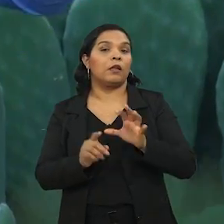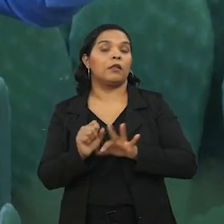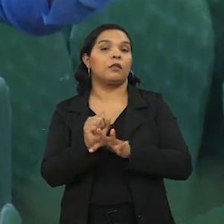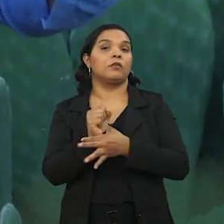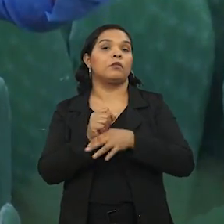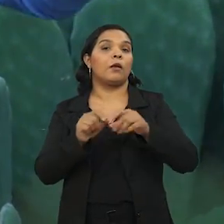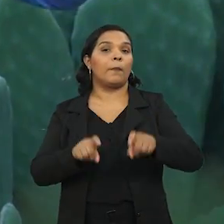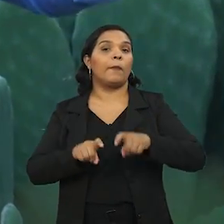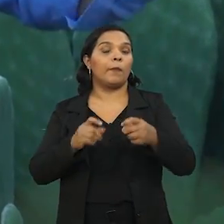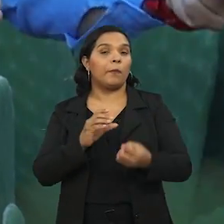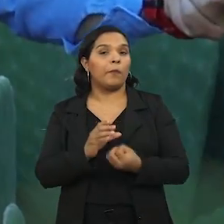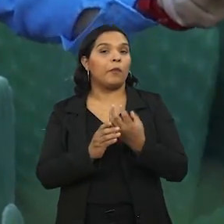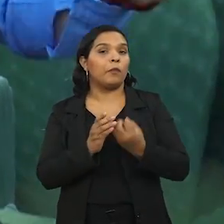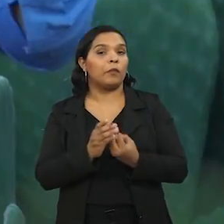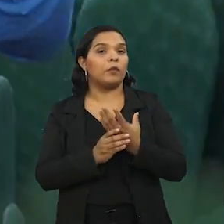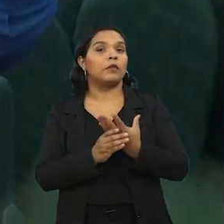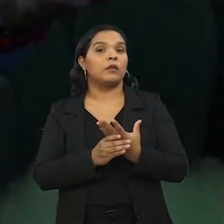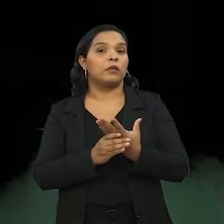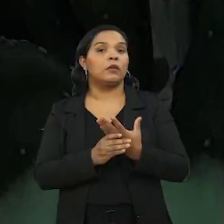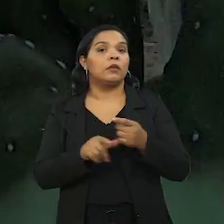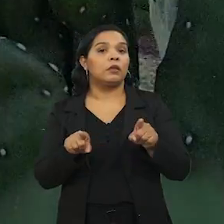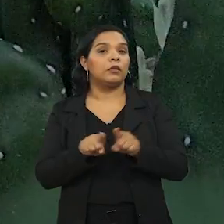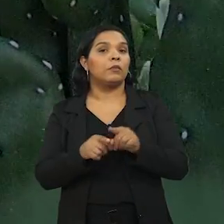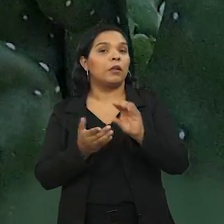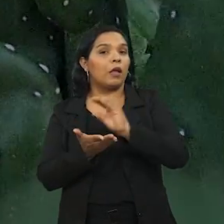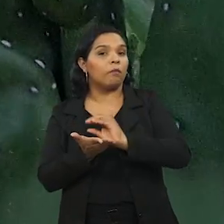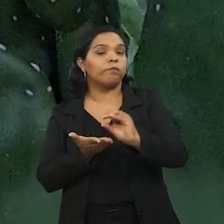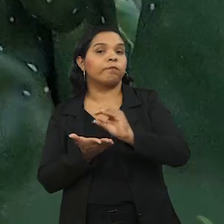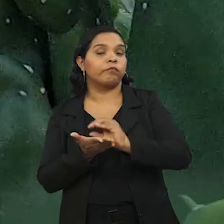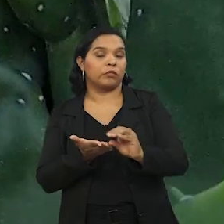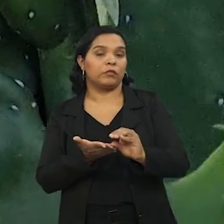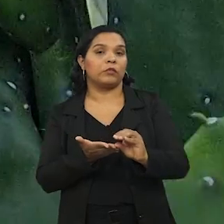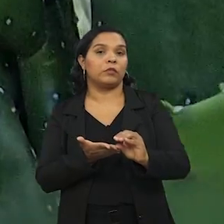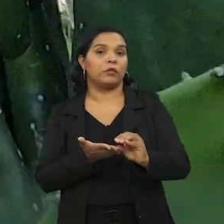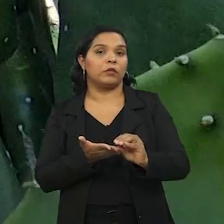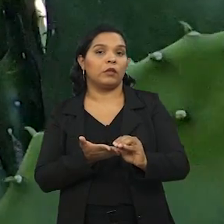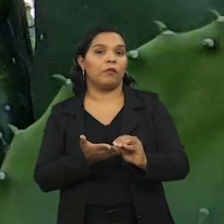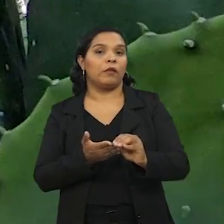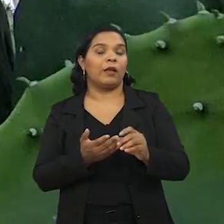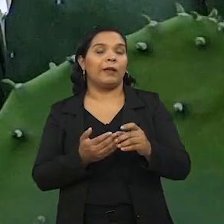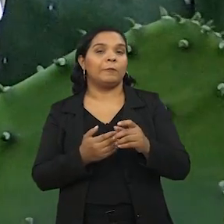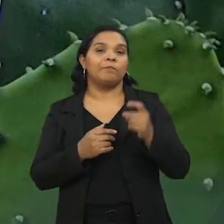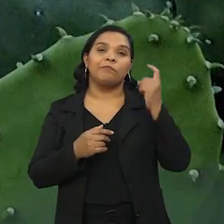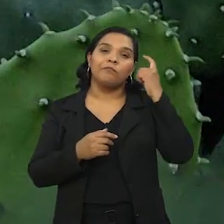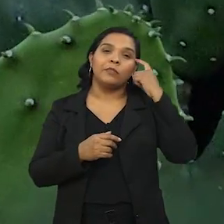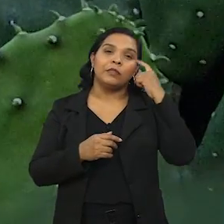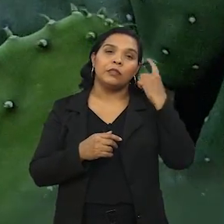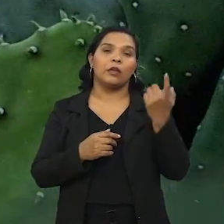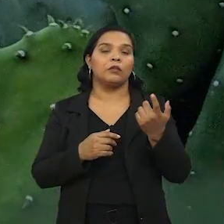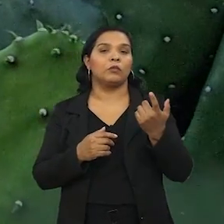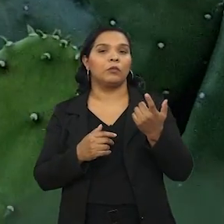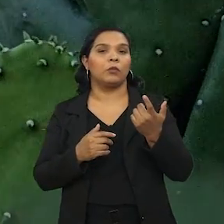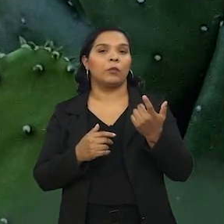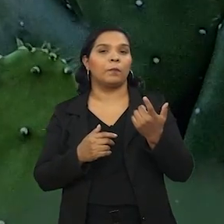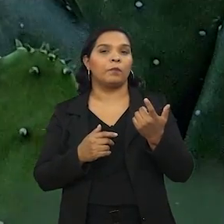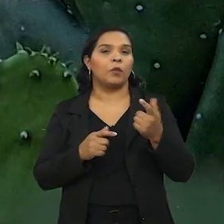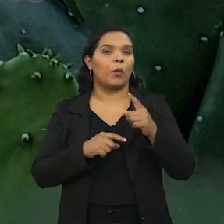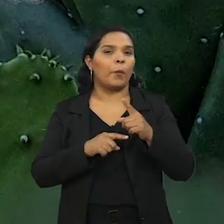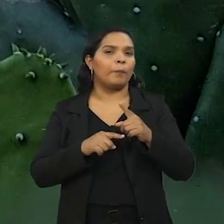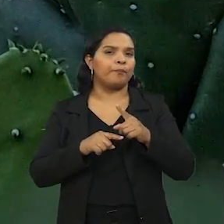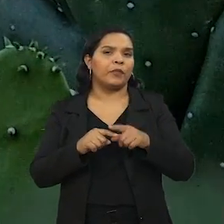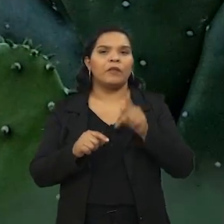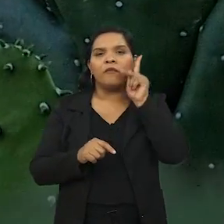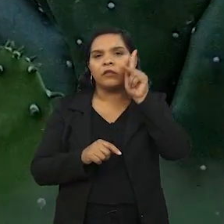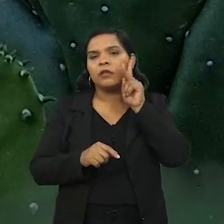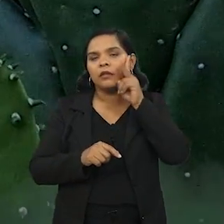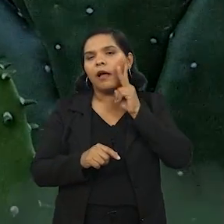diretamente na segurança produtiva, na garantia de colheita e na rentabilidade líquida dele. Então, em vez dele ficar lutando com gramíneas que não toleram a seca ou